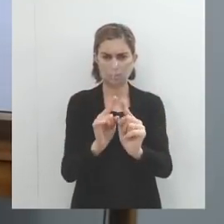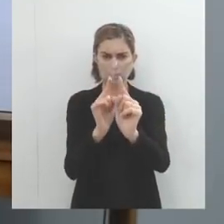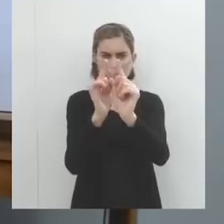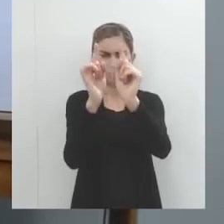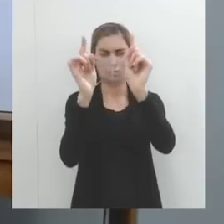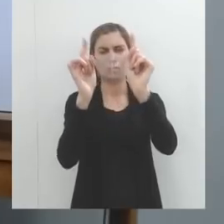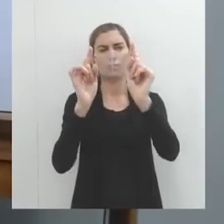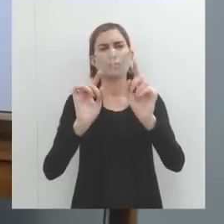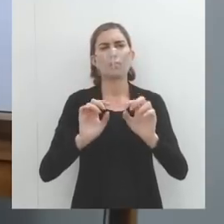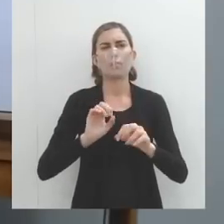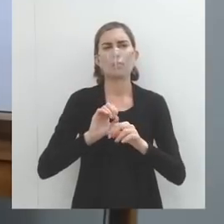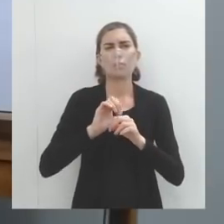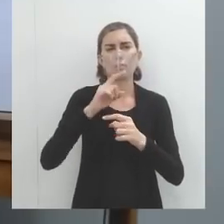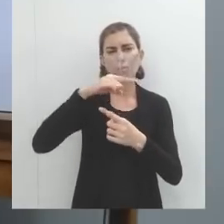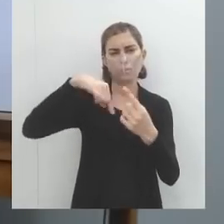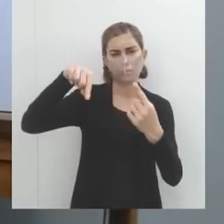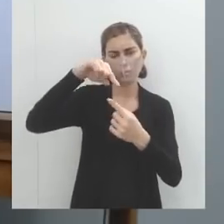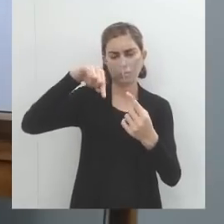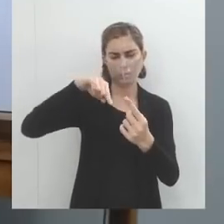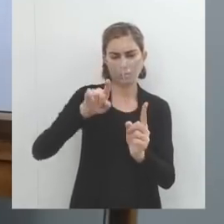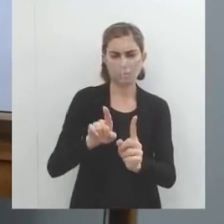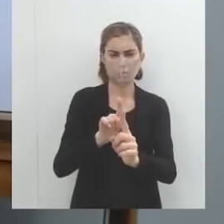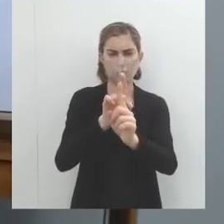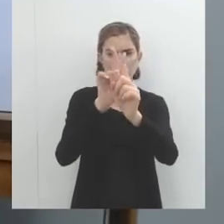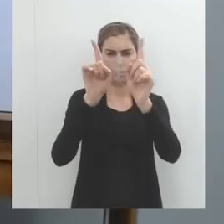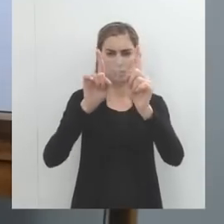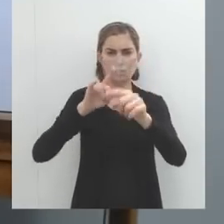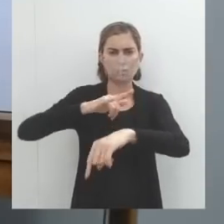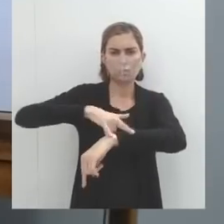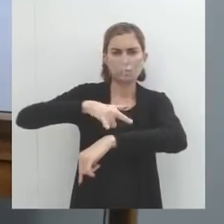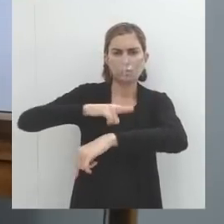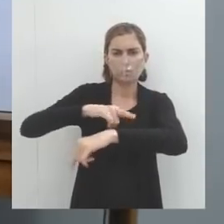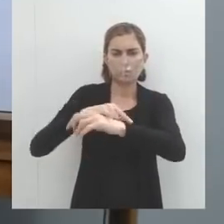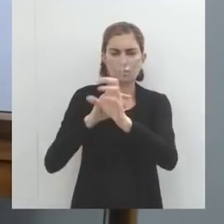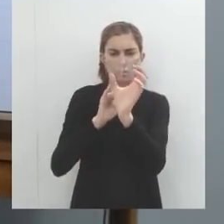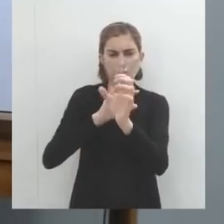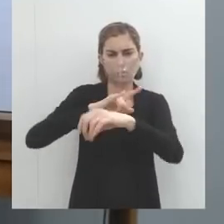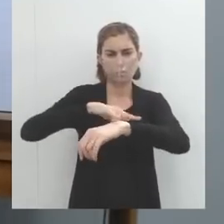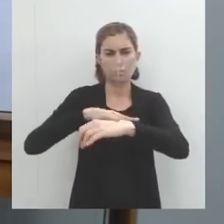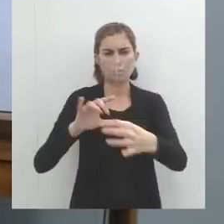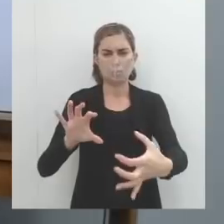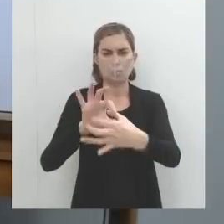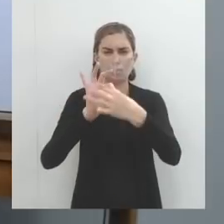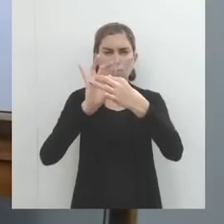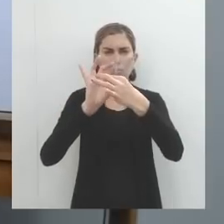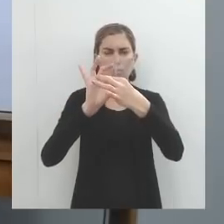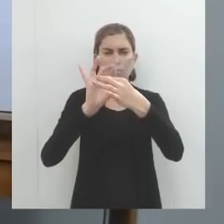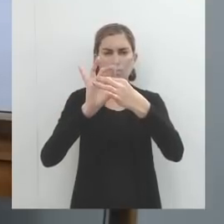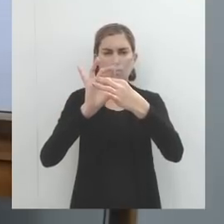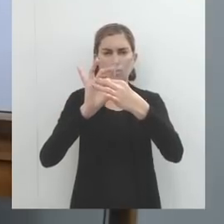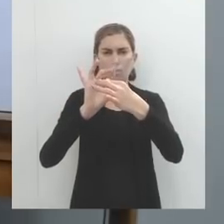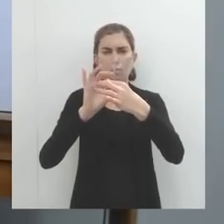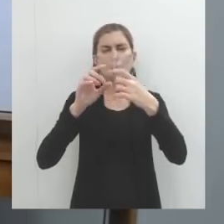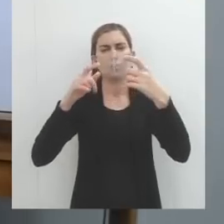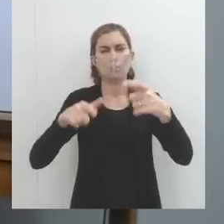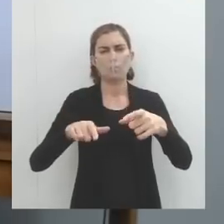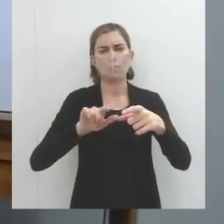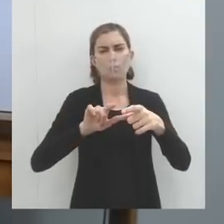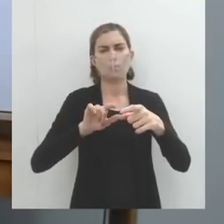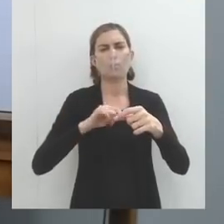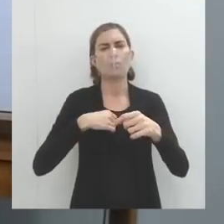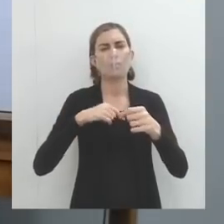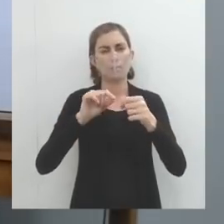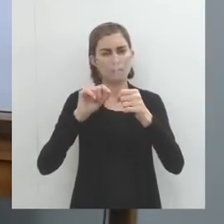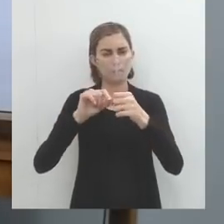testículos, circundam a bexiga urinária e se unem com um ducto ejaculatório, onde vai desembocar também